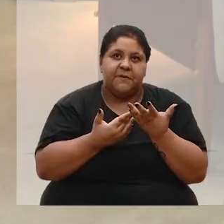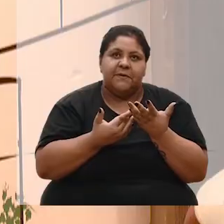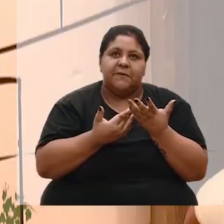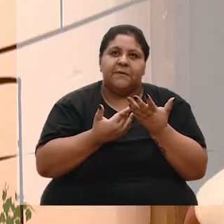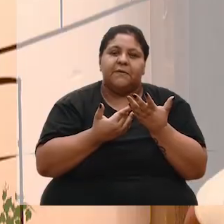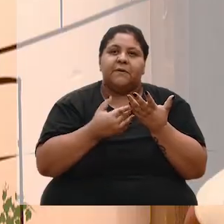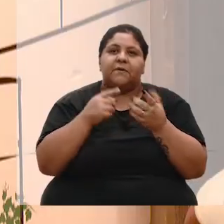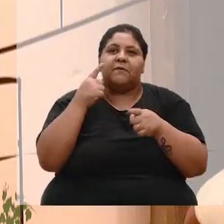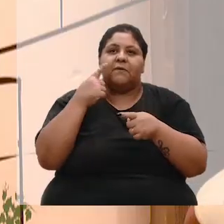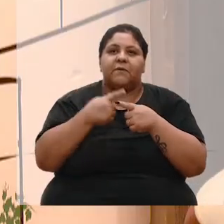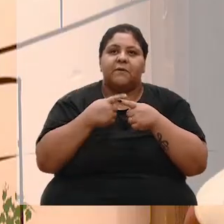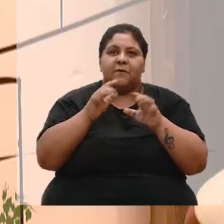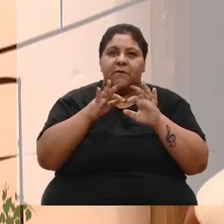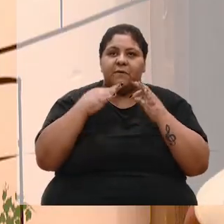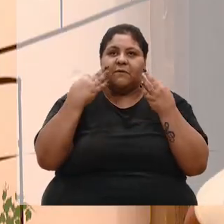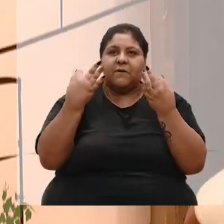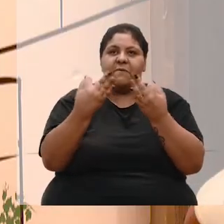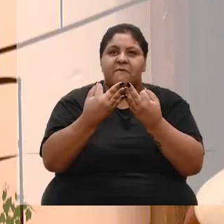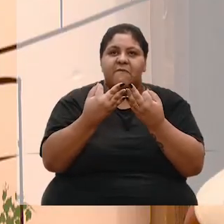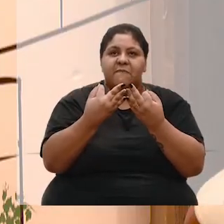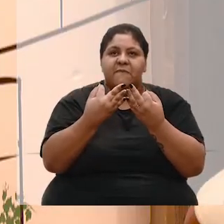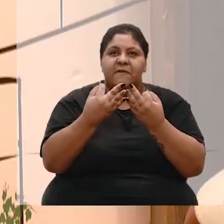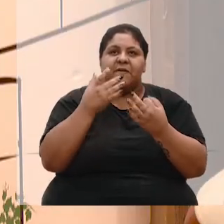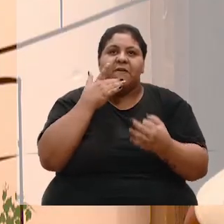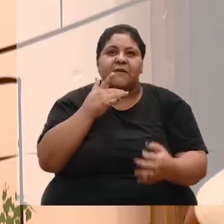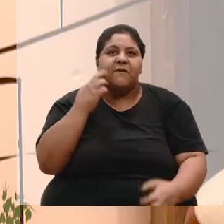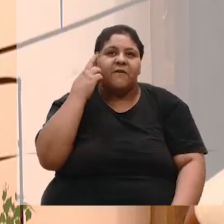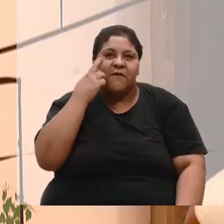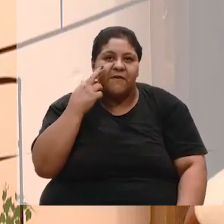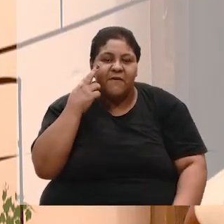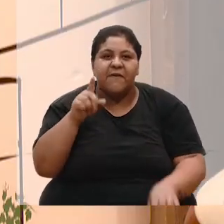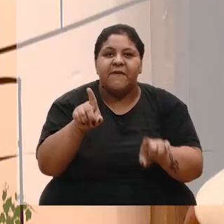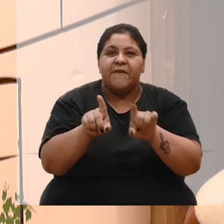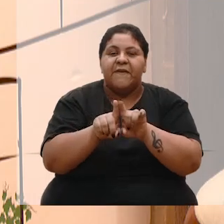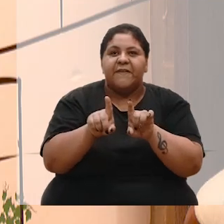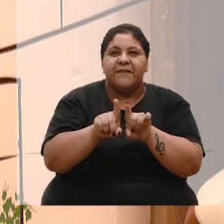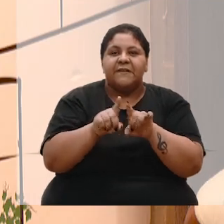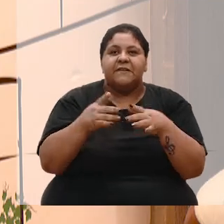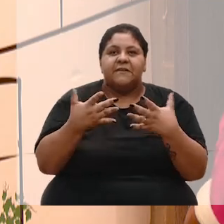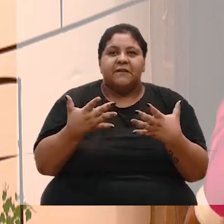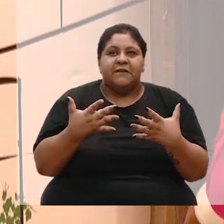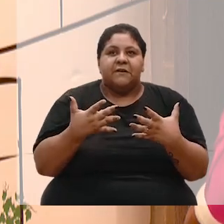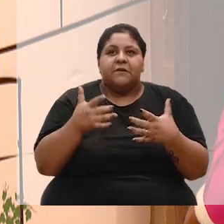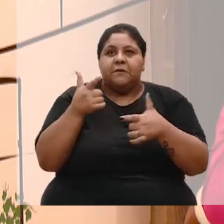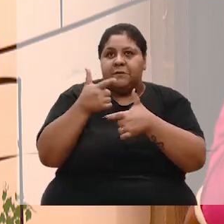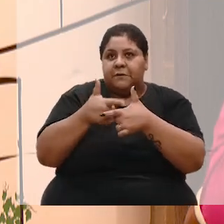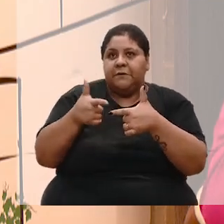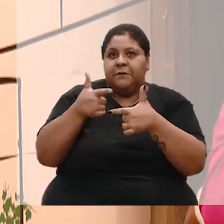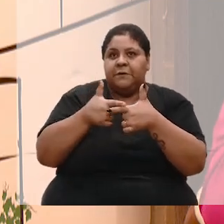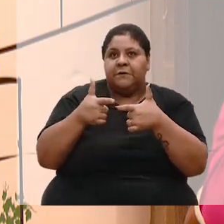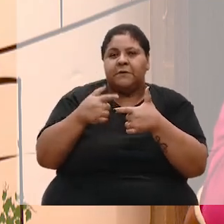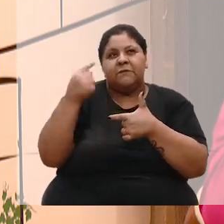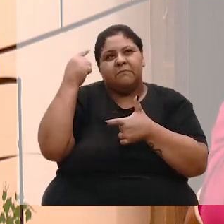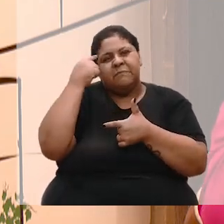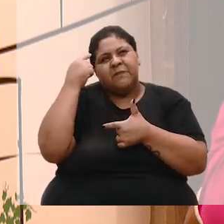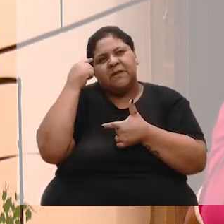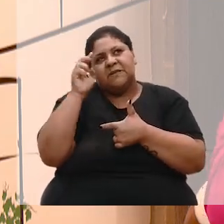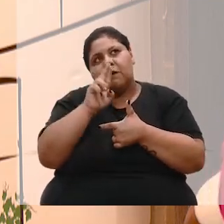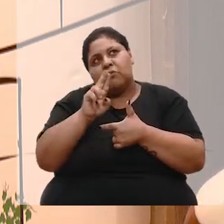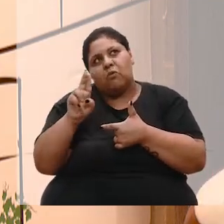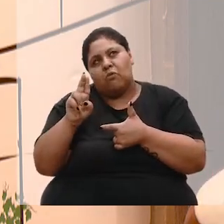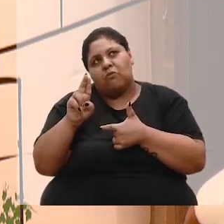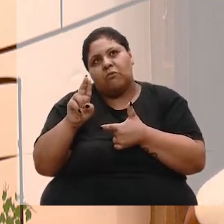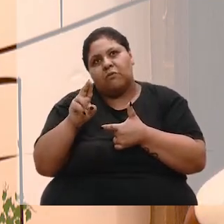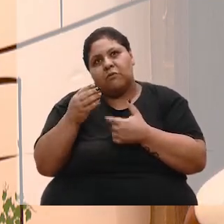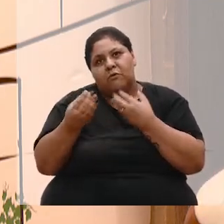o porquê minha família em tons de rosa? Que foi também um grande problema na hora que a gente pensa um livro, né,